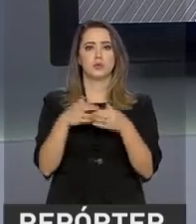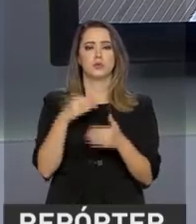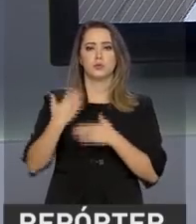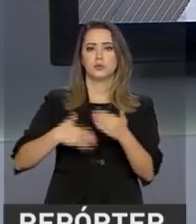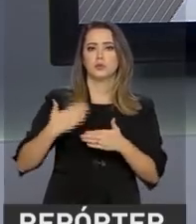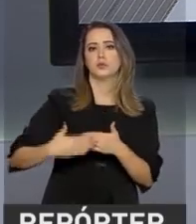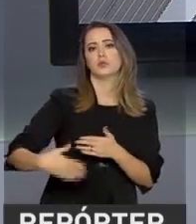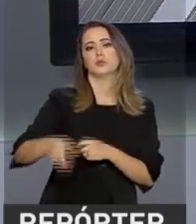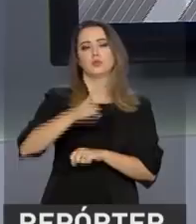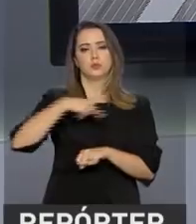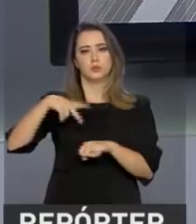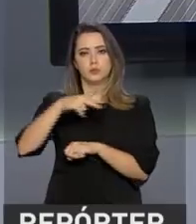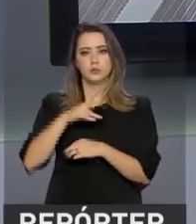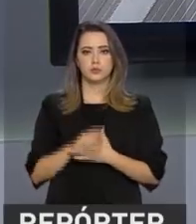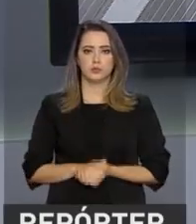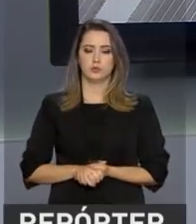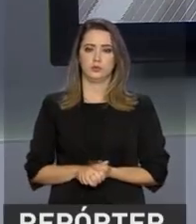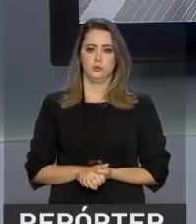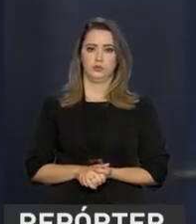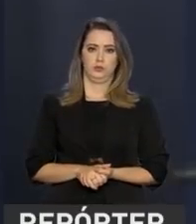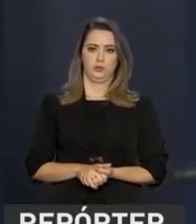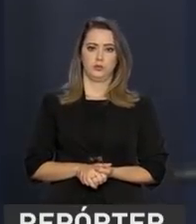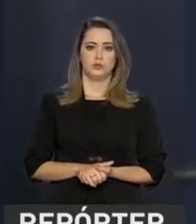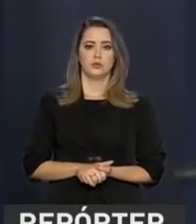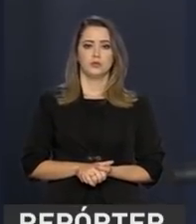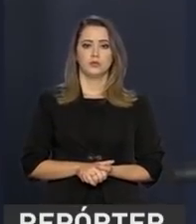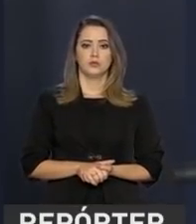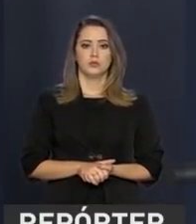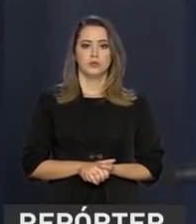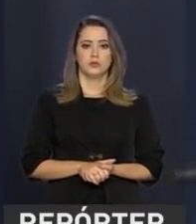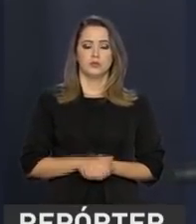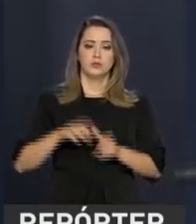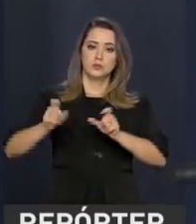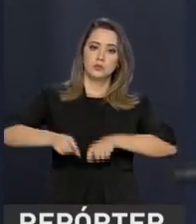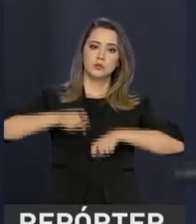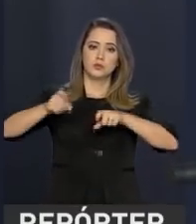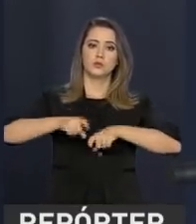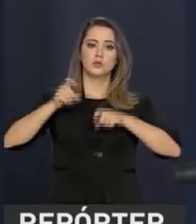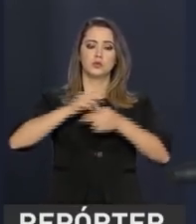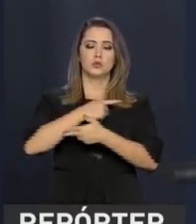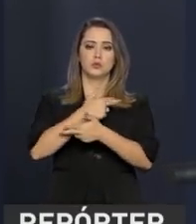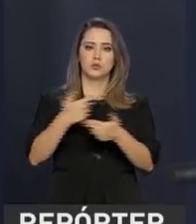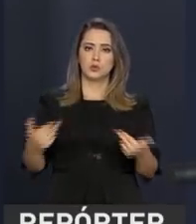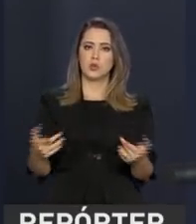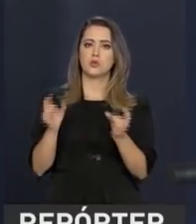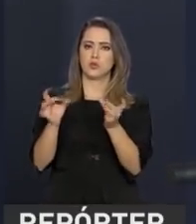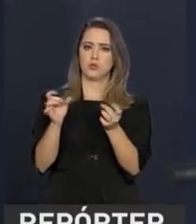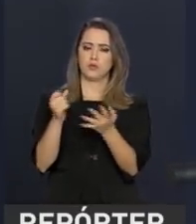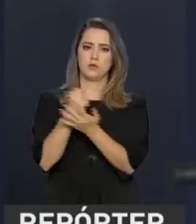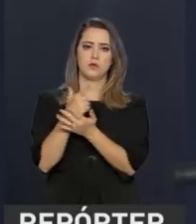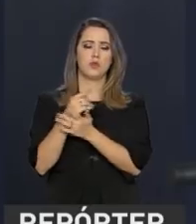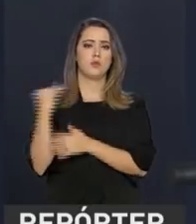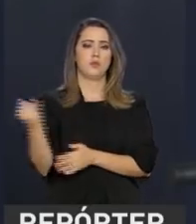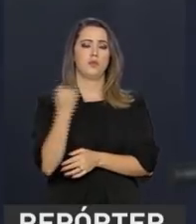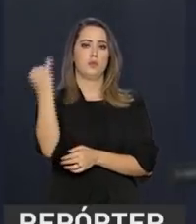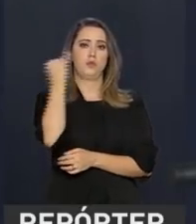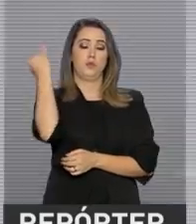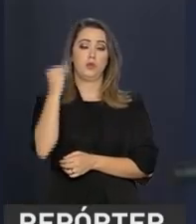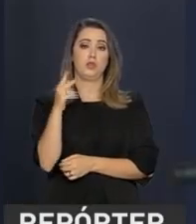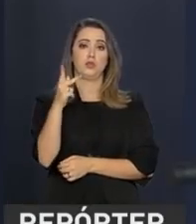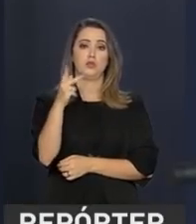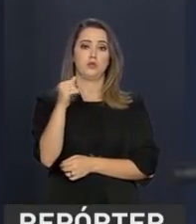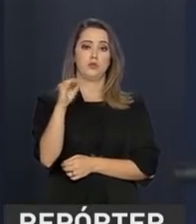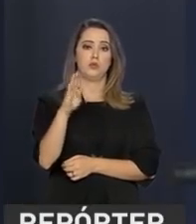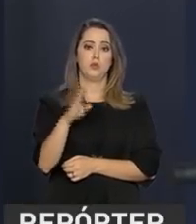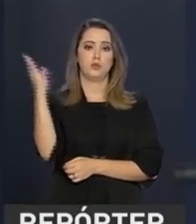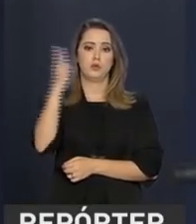para o desenvolvimento do país. O agronegócio em geral, que tem sido um dos sustentáculos do PIB brasileiro.